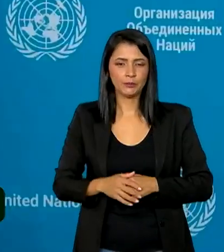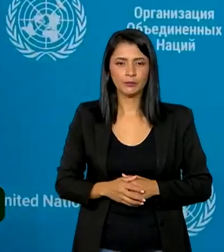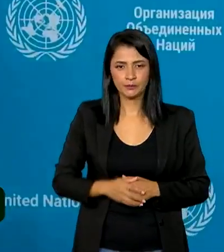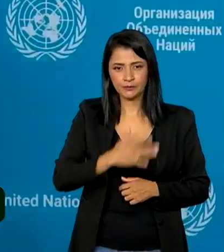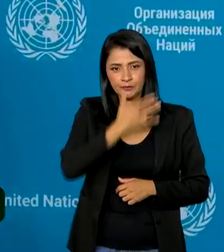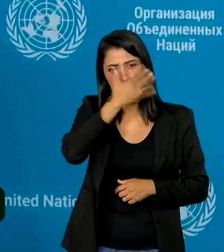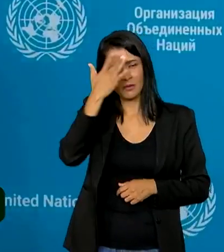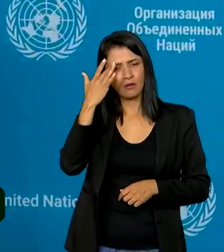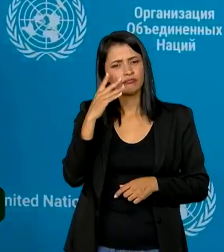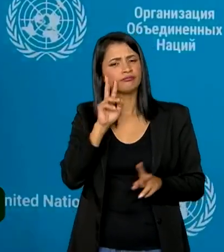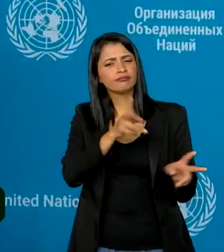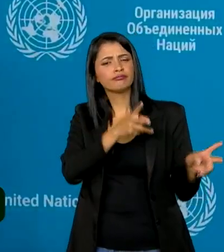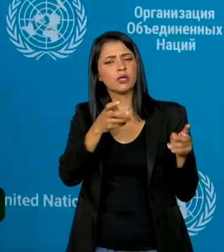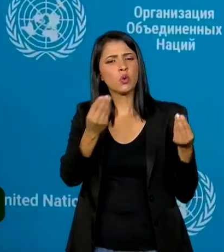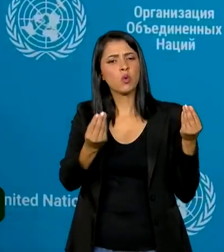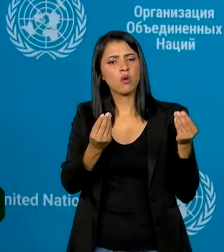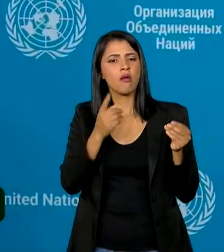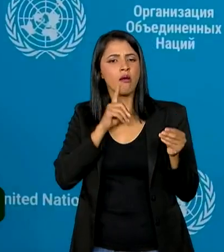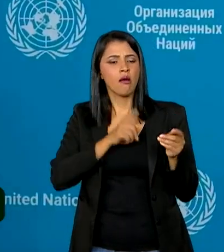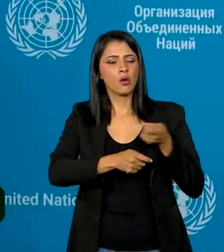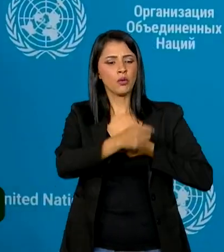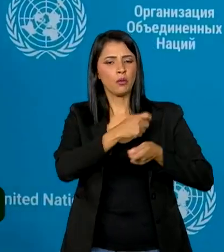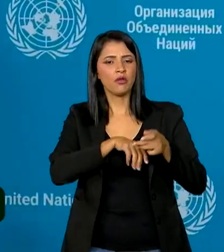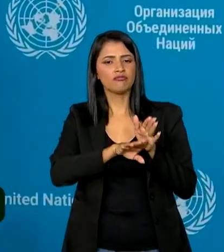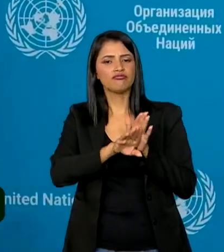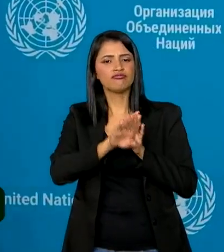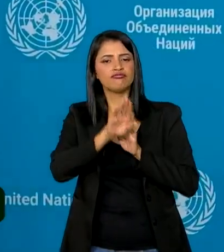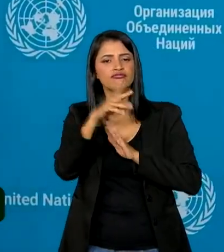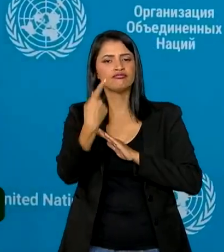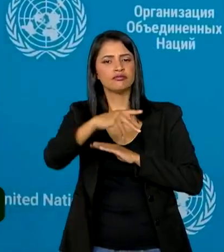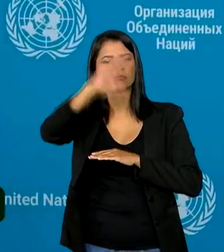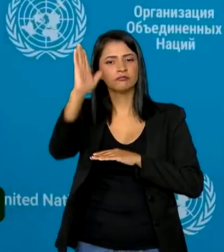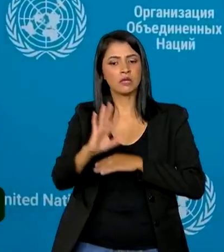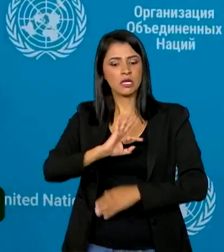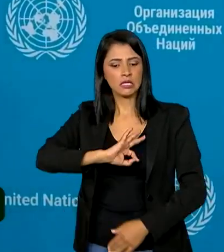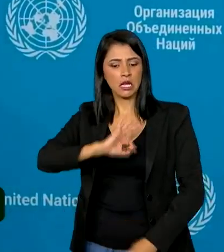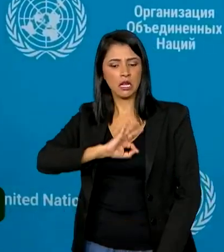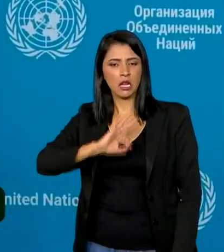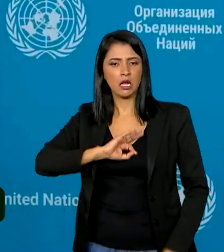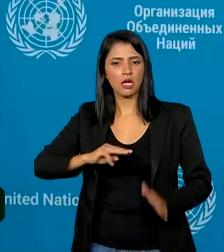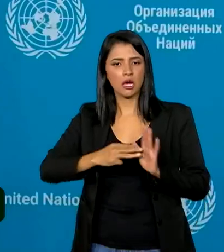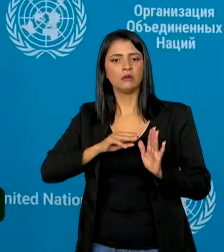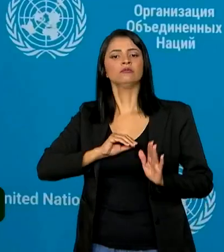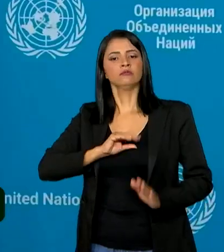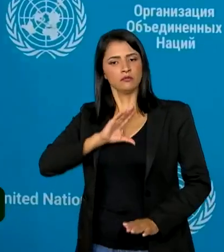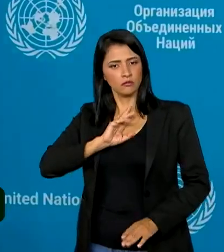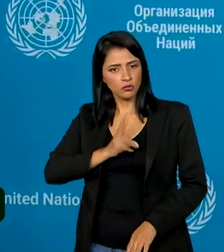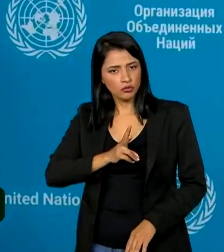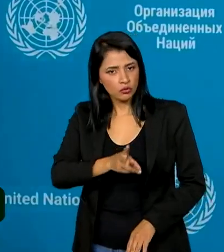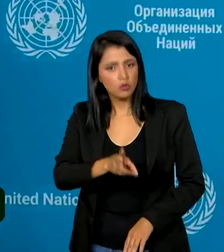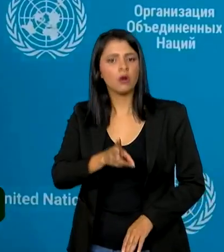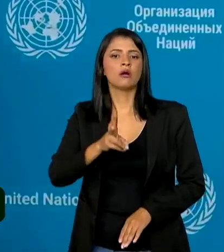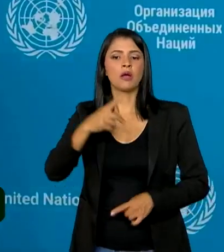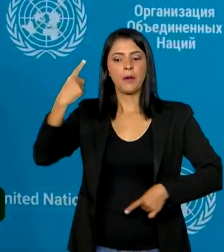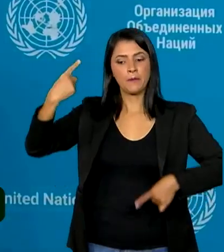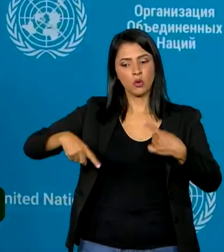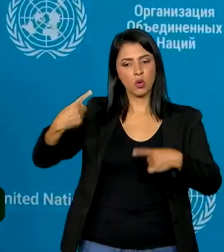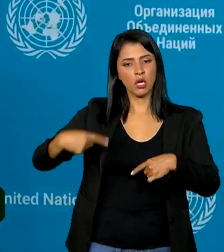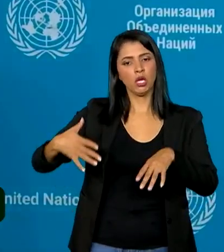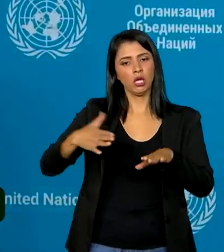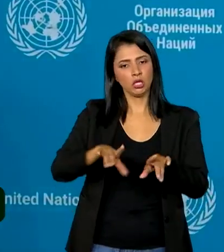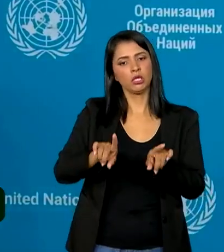United States Tour Operators Association, principal entidade de turismo norte-americana, afirmou que o Brasil é um dos